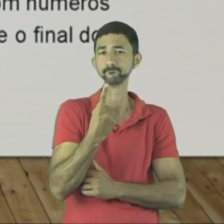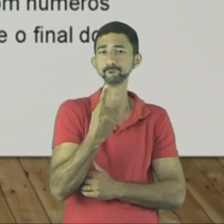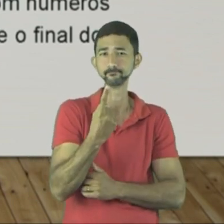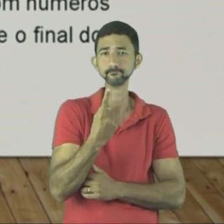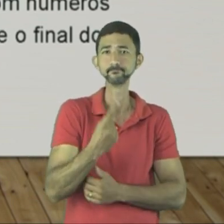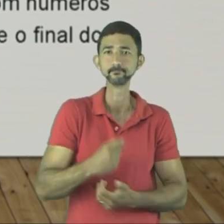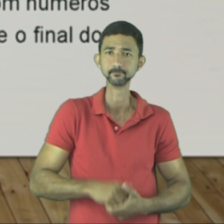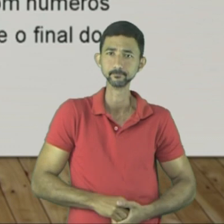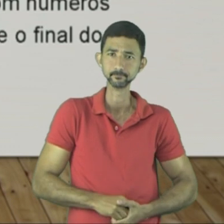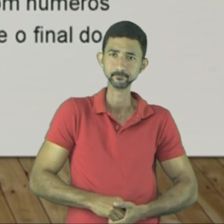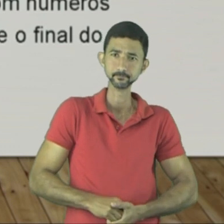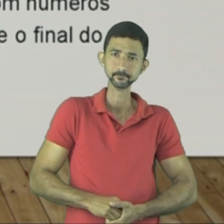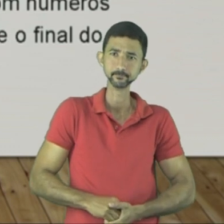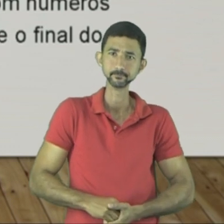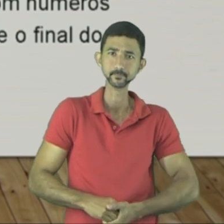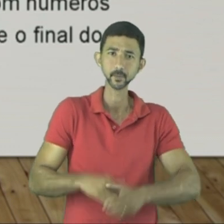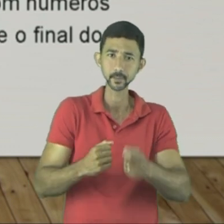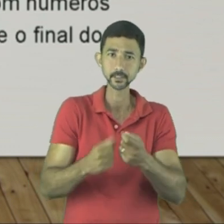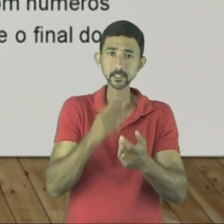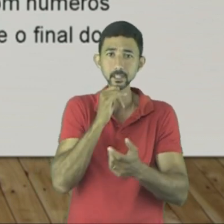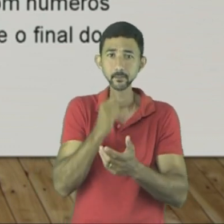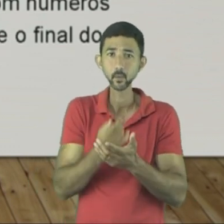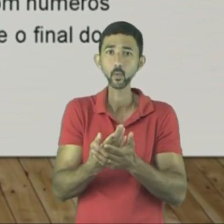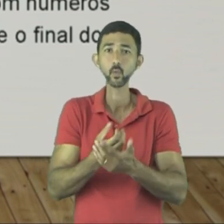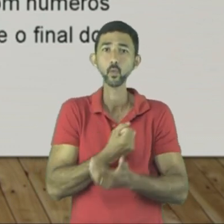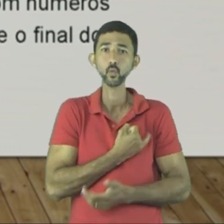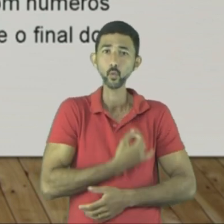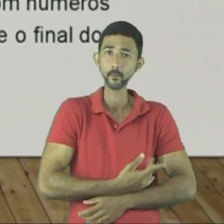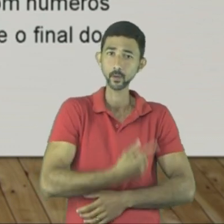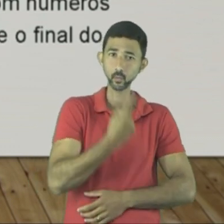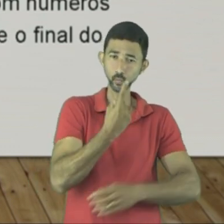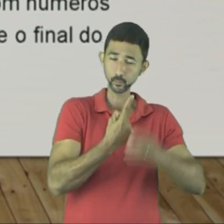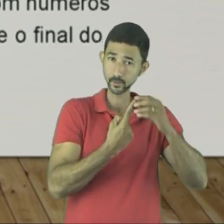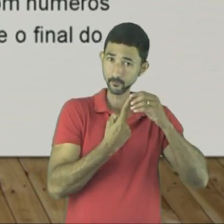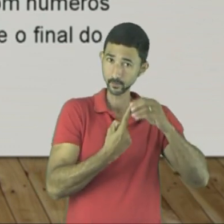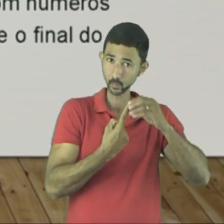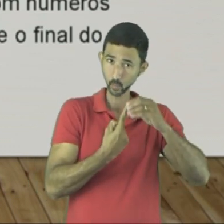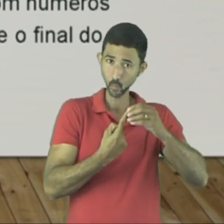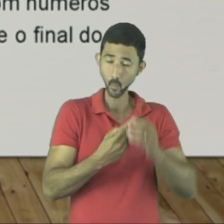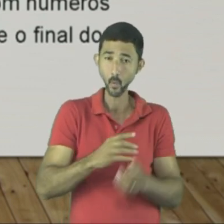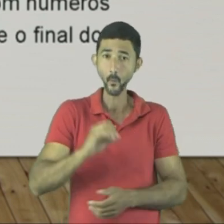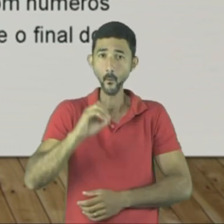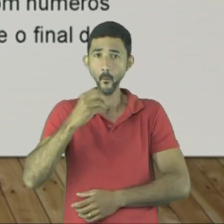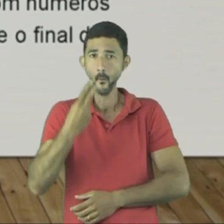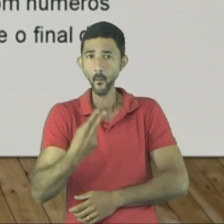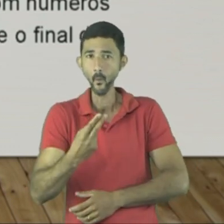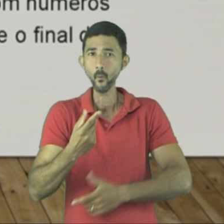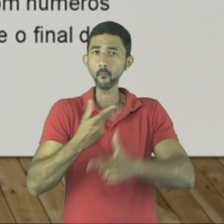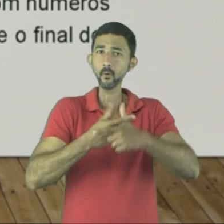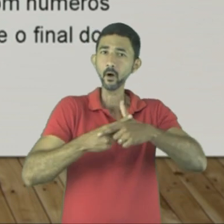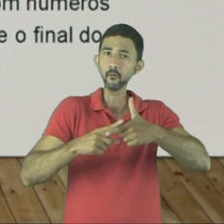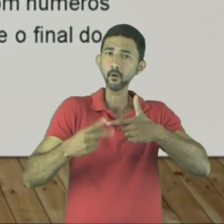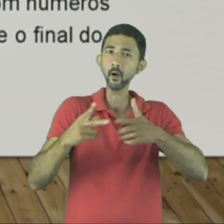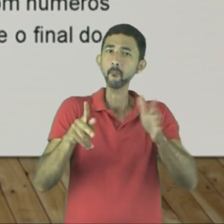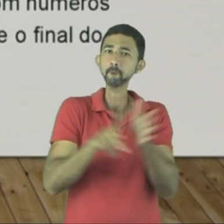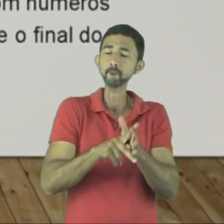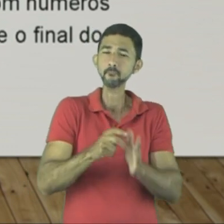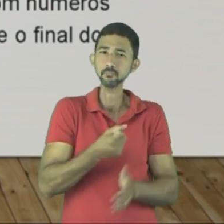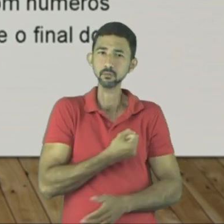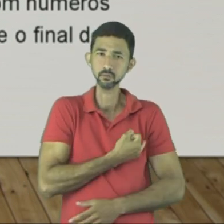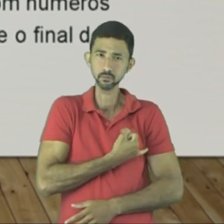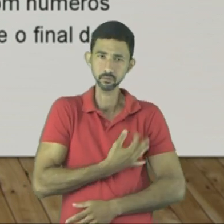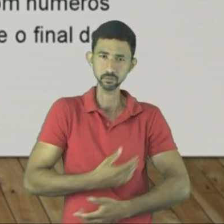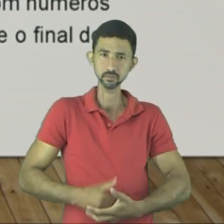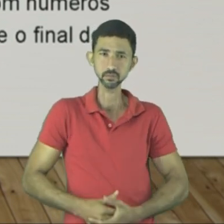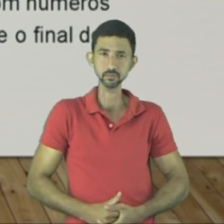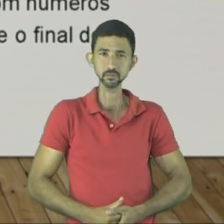mesmo, tá? E a condição para ser número primo tem que ter, no mínimo, ou melhor, tem que ter somente 2 divisores. O 1